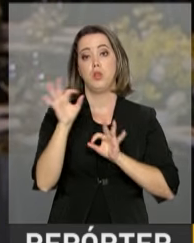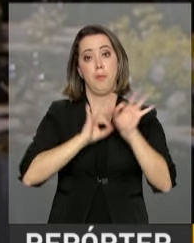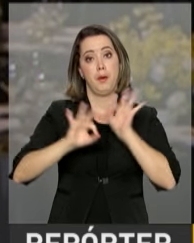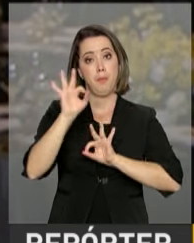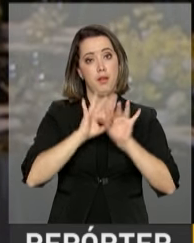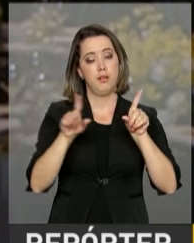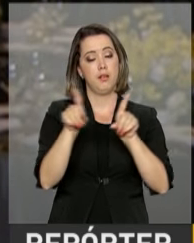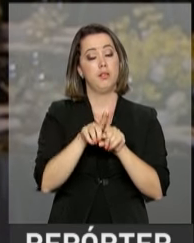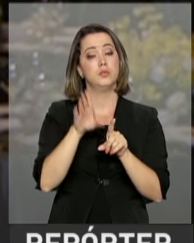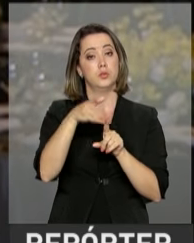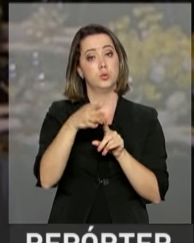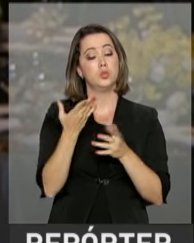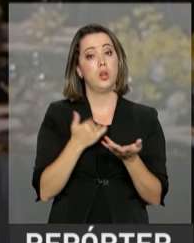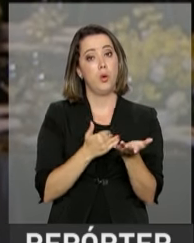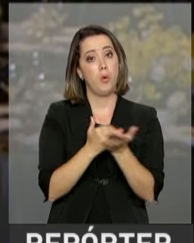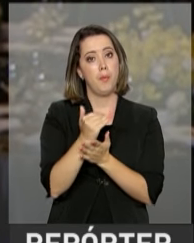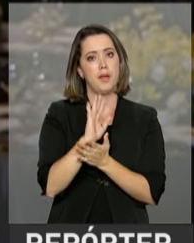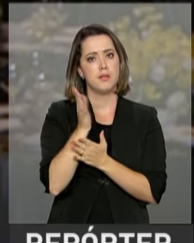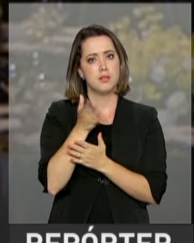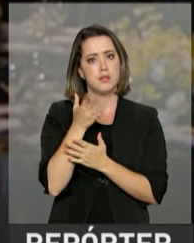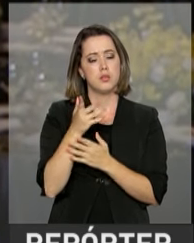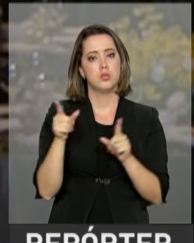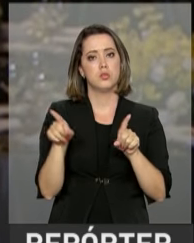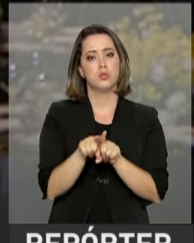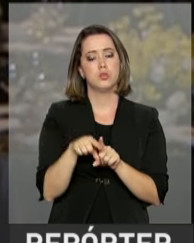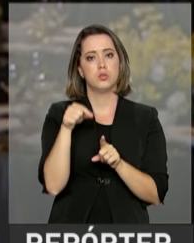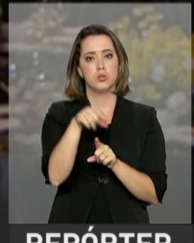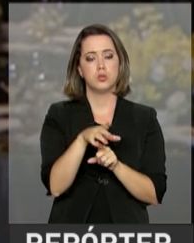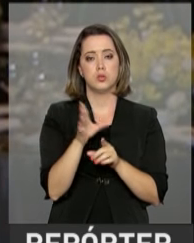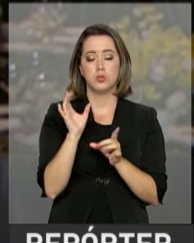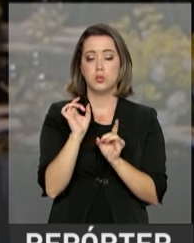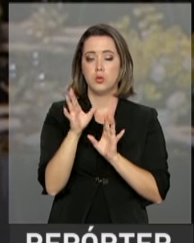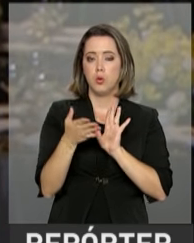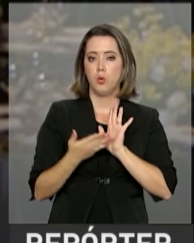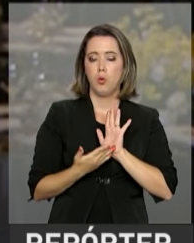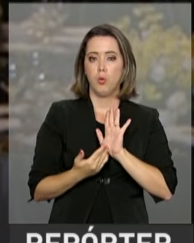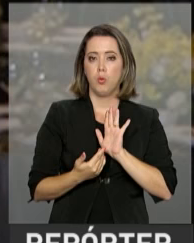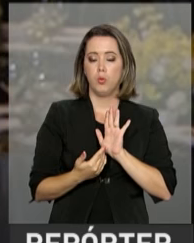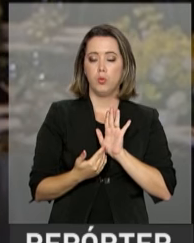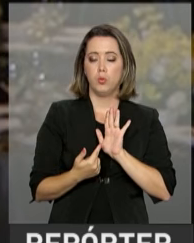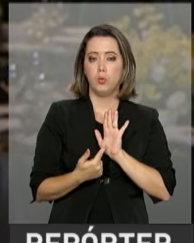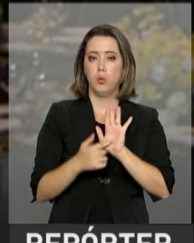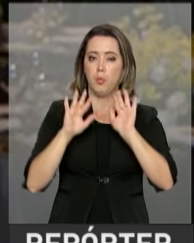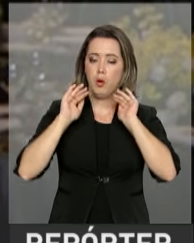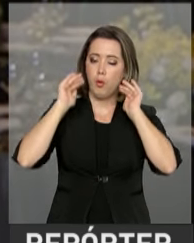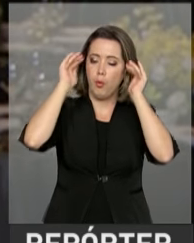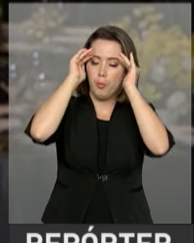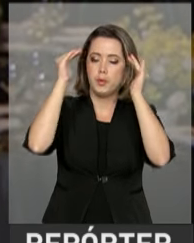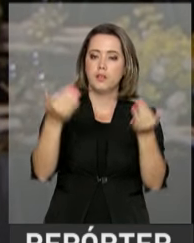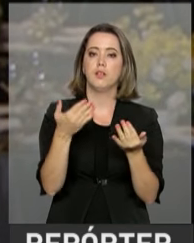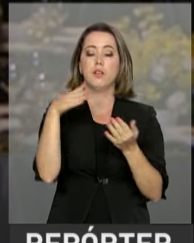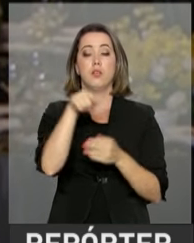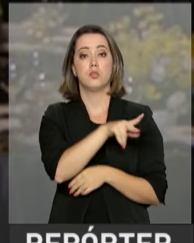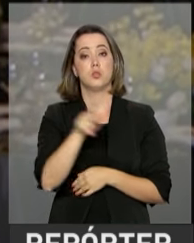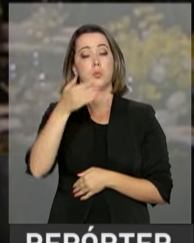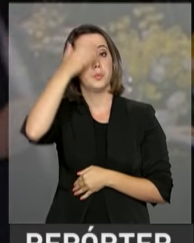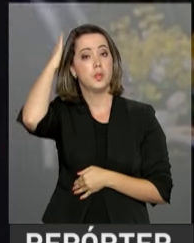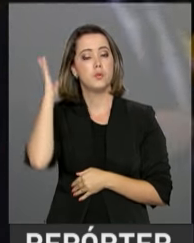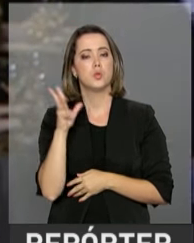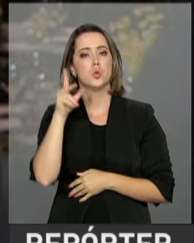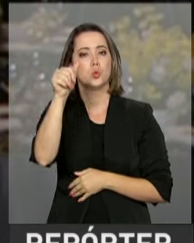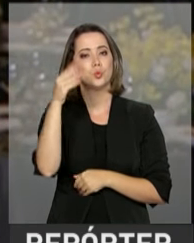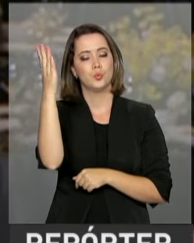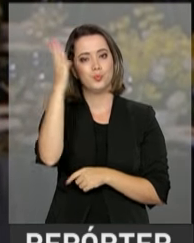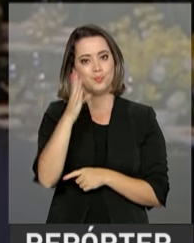começa dentro de instantes um jantar em homenagem ao presidente Michel Temer. Esta é uma homenagem, como você disse, da comunidade libanesa de todo